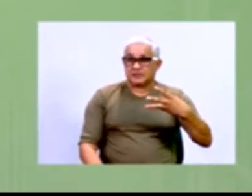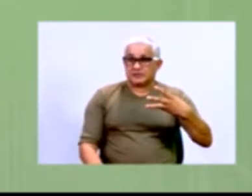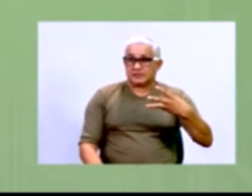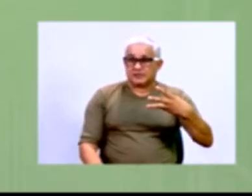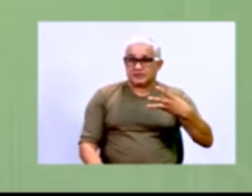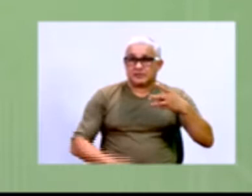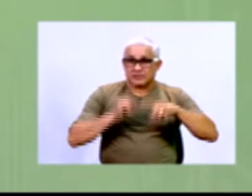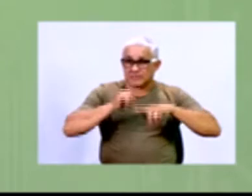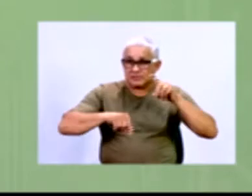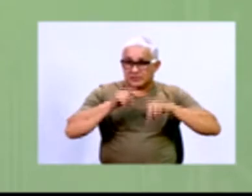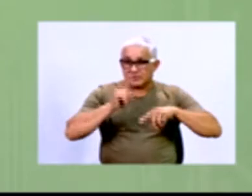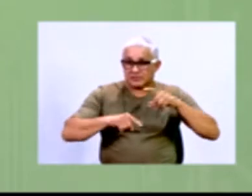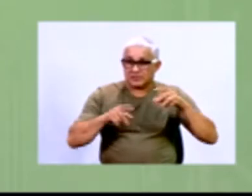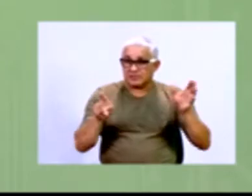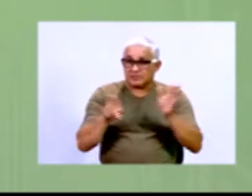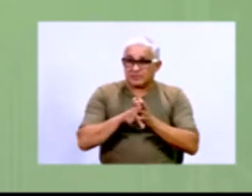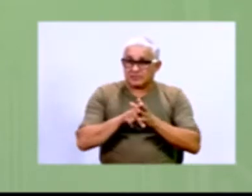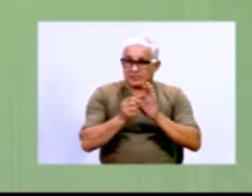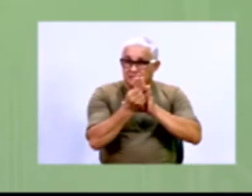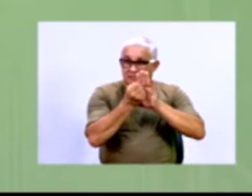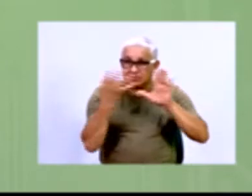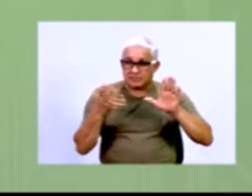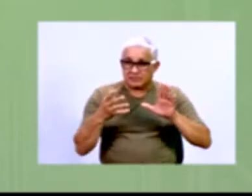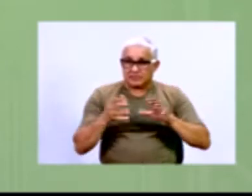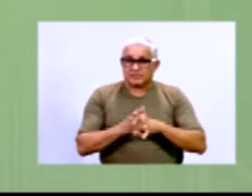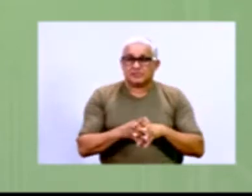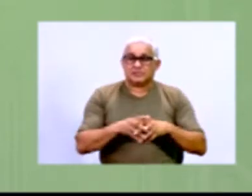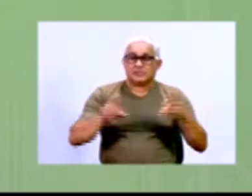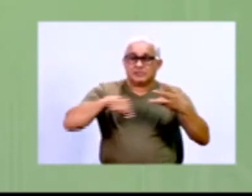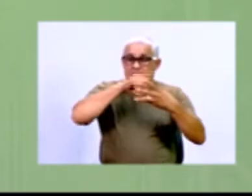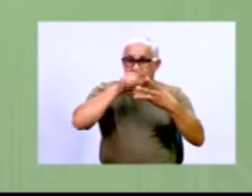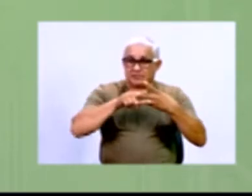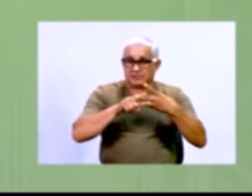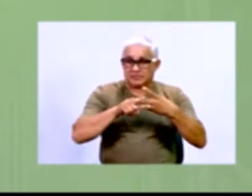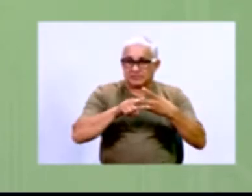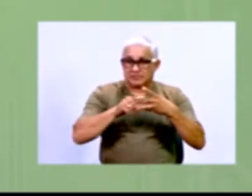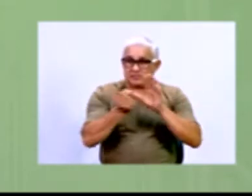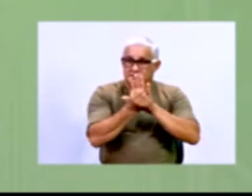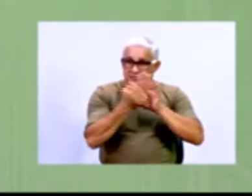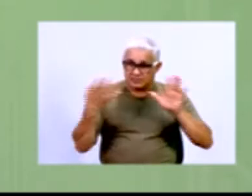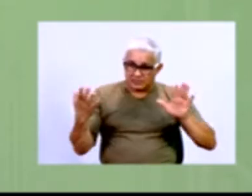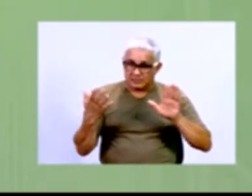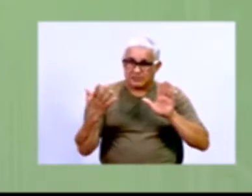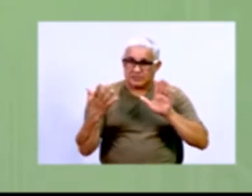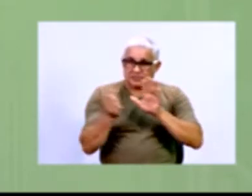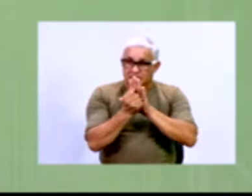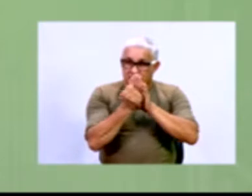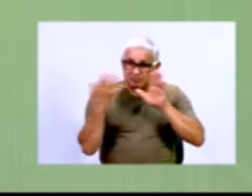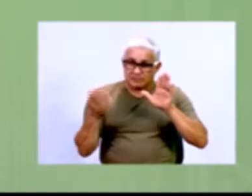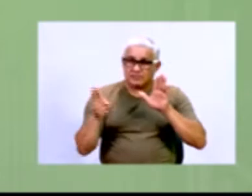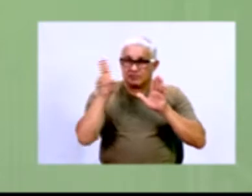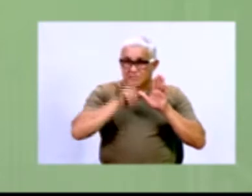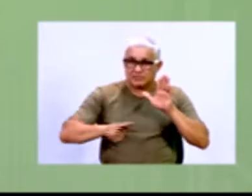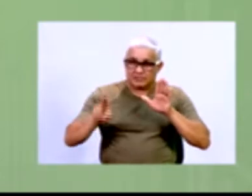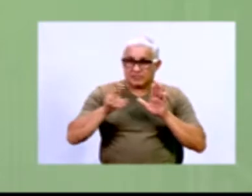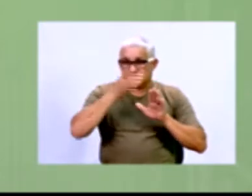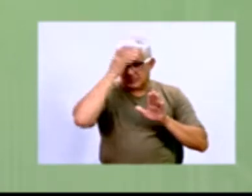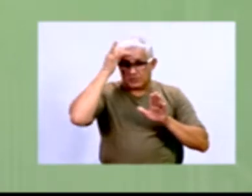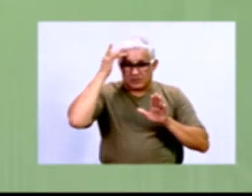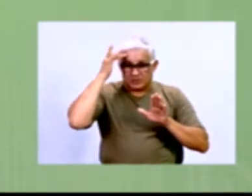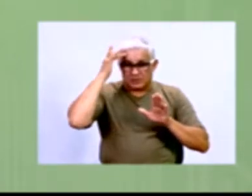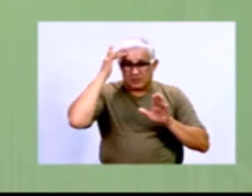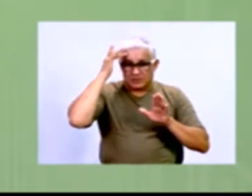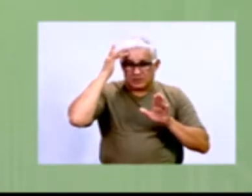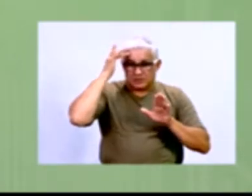em particular na aplicação. Segundo, em aplicações que serão utilizadas por portadores de